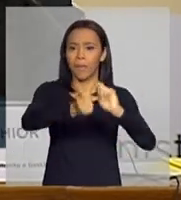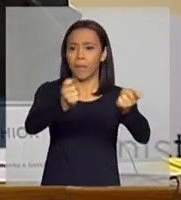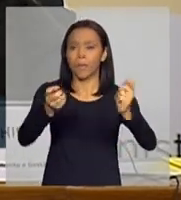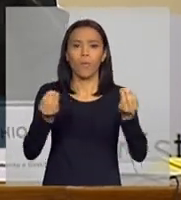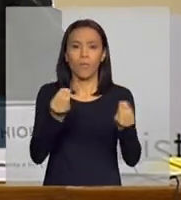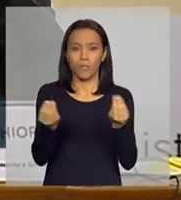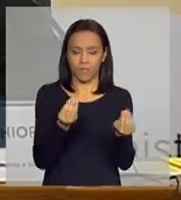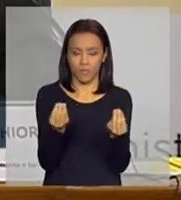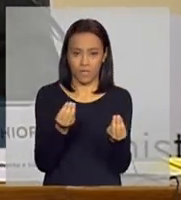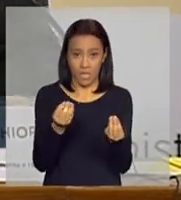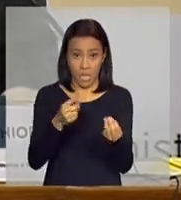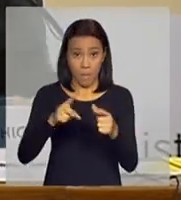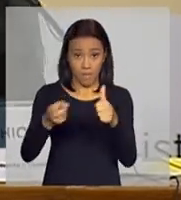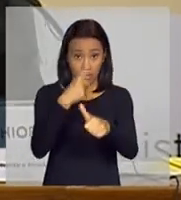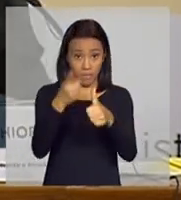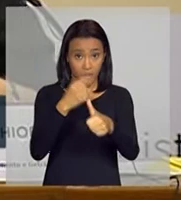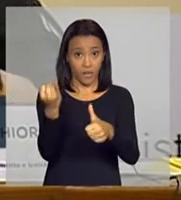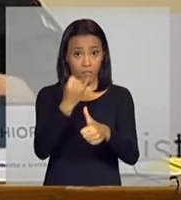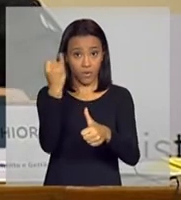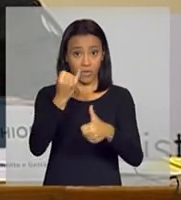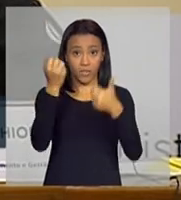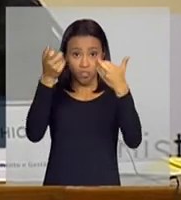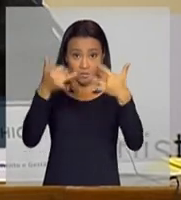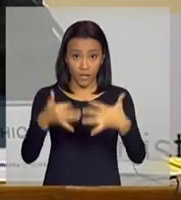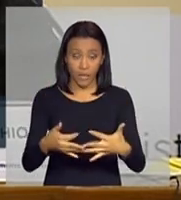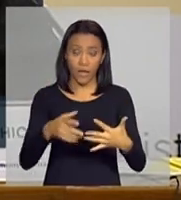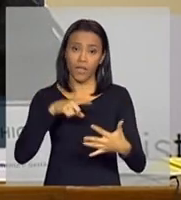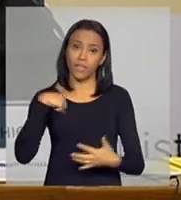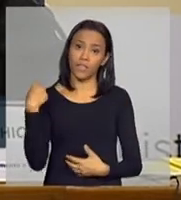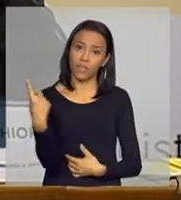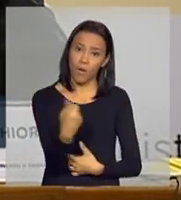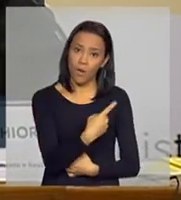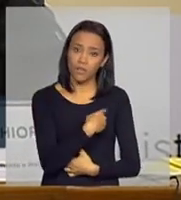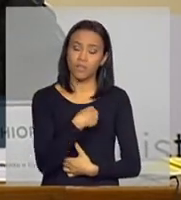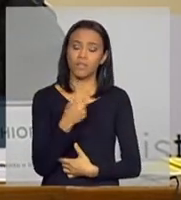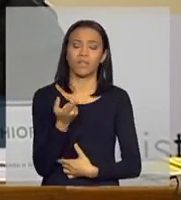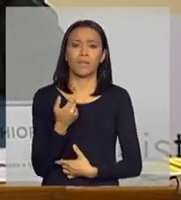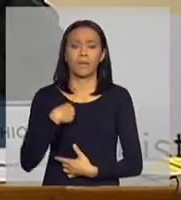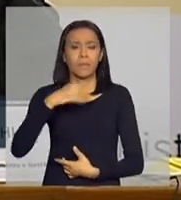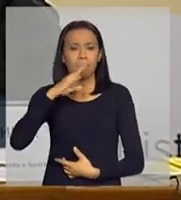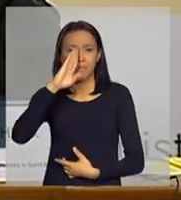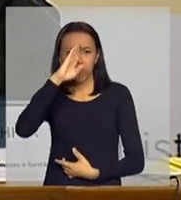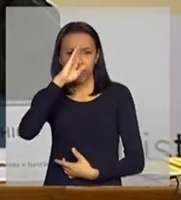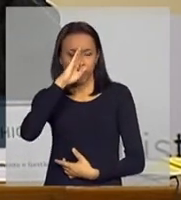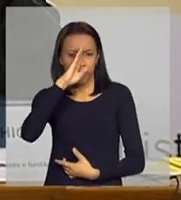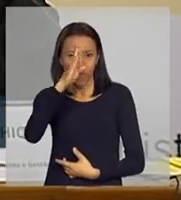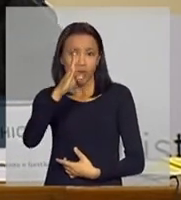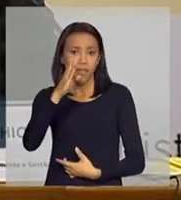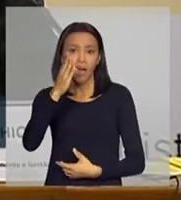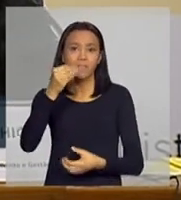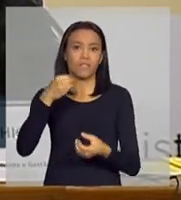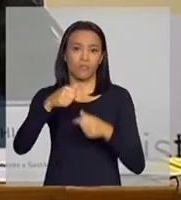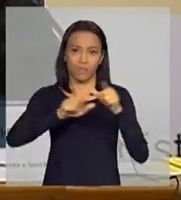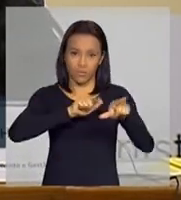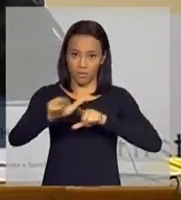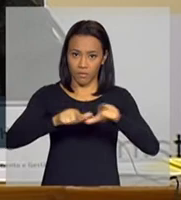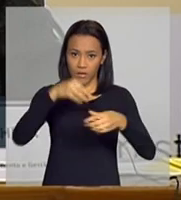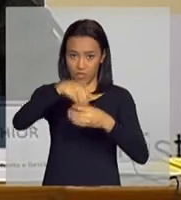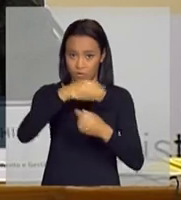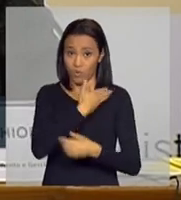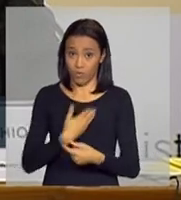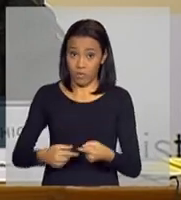primeira questão que eu acho que é importante ressaltar é que estão priorizado as todas as prioridades do governo os investimentos